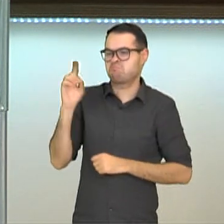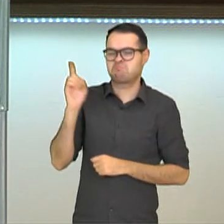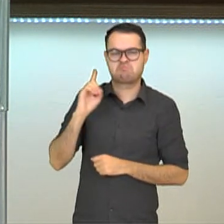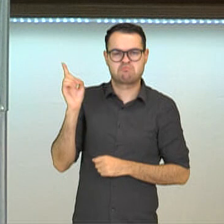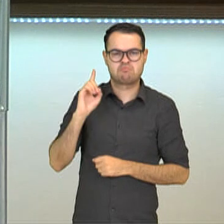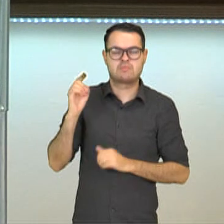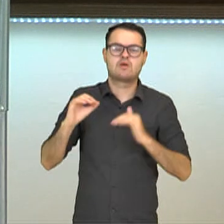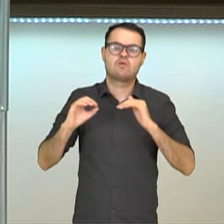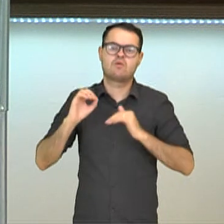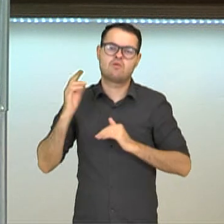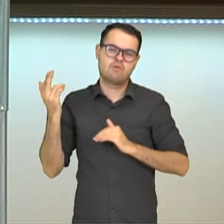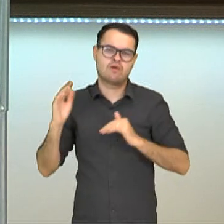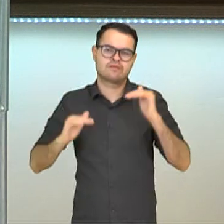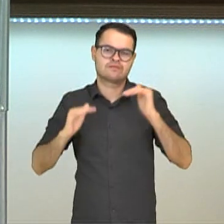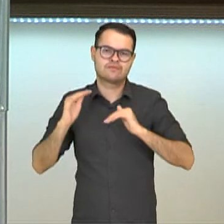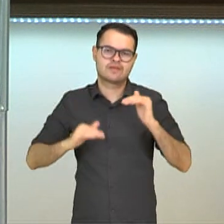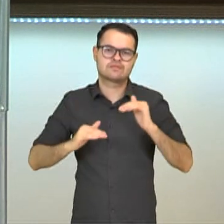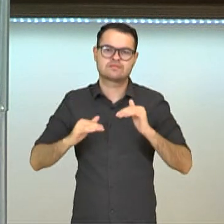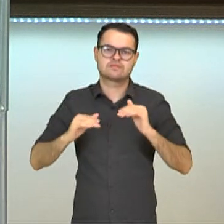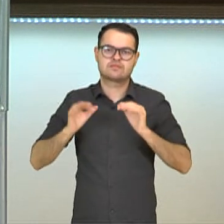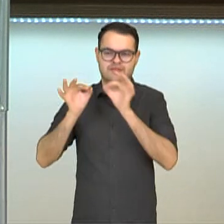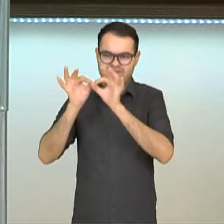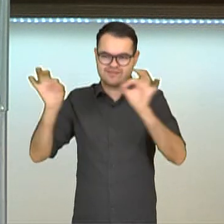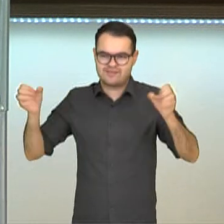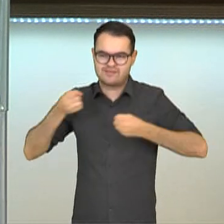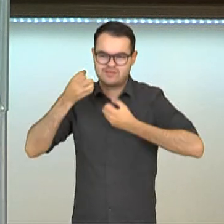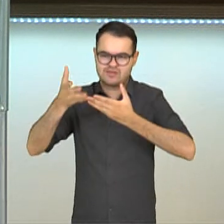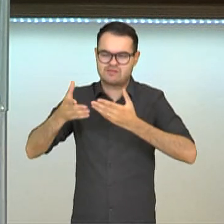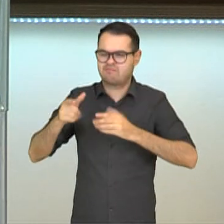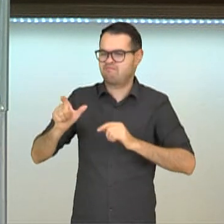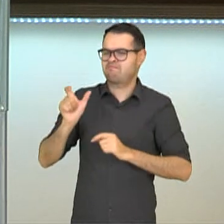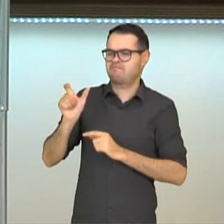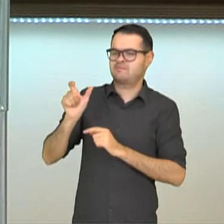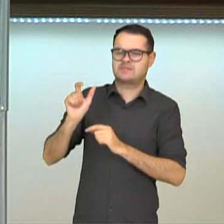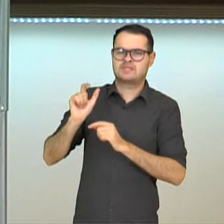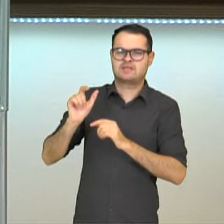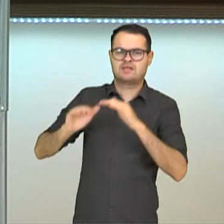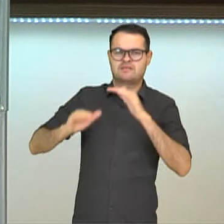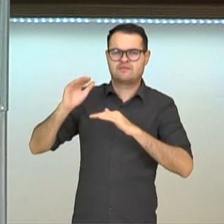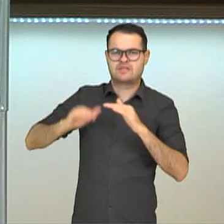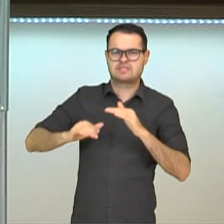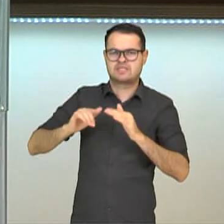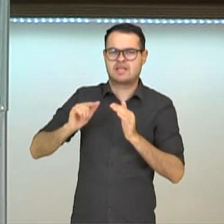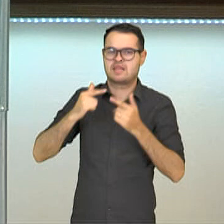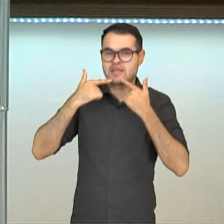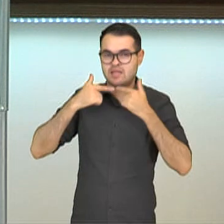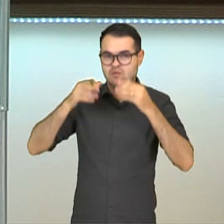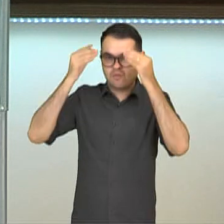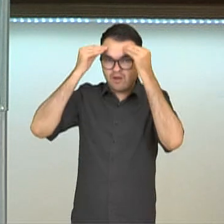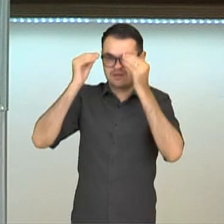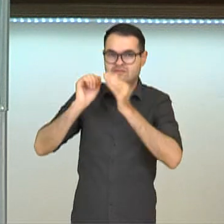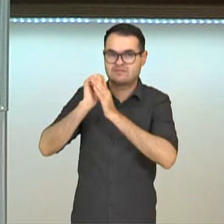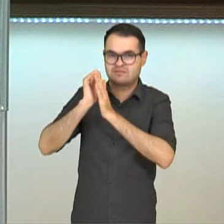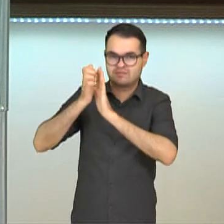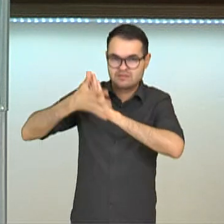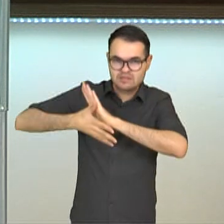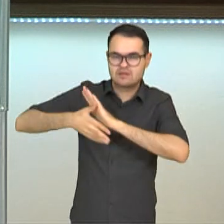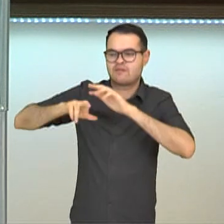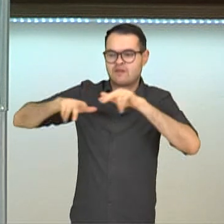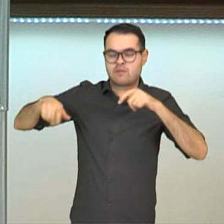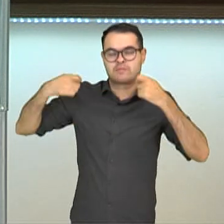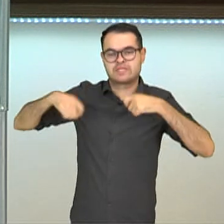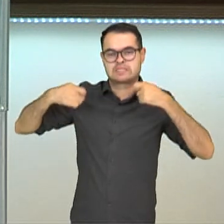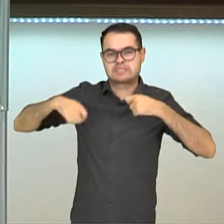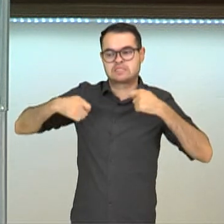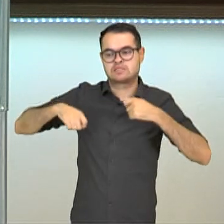desconhecidas ou o uso de alguma figura de linguagem que nos causa estranhamento. Mas isso a gente precisa ir aprendendo a